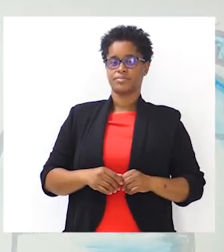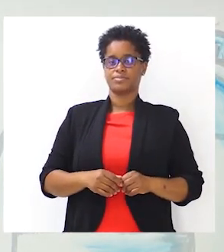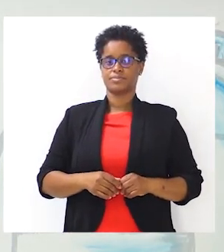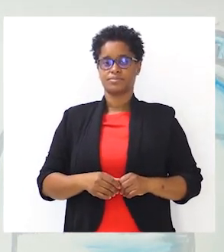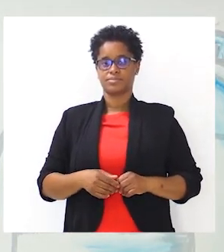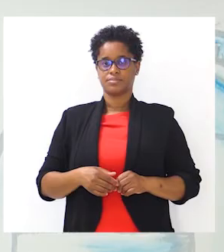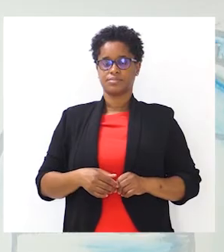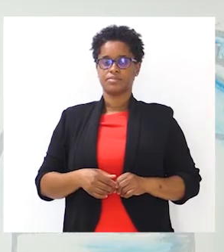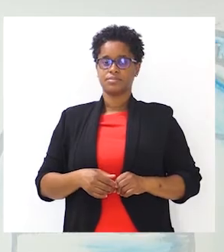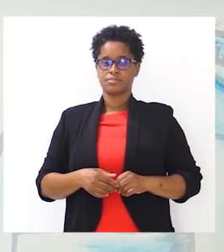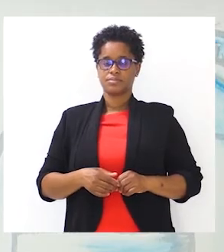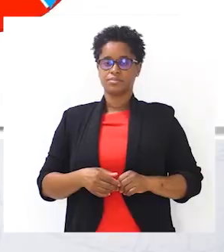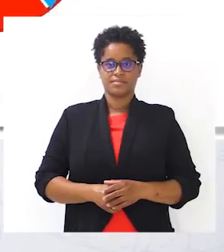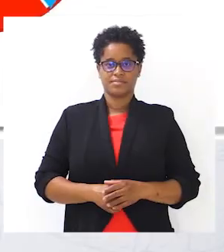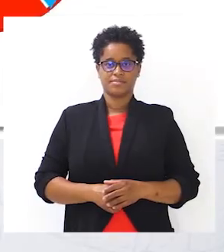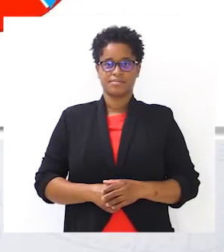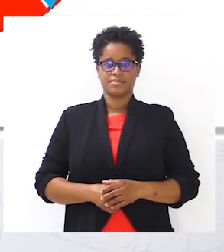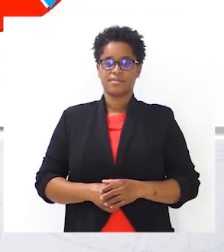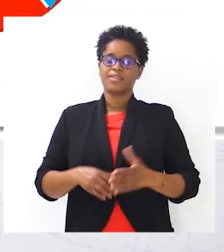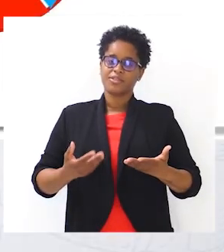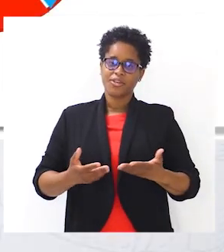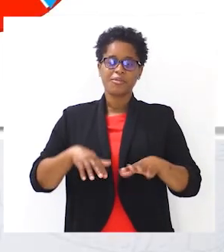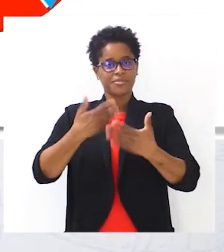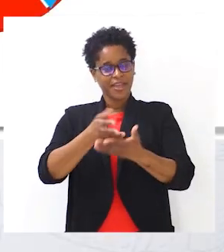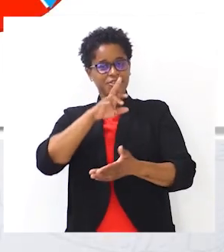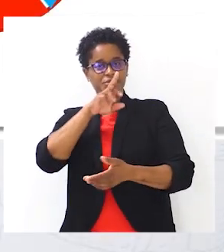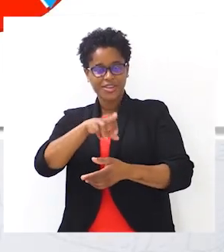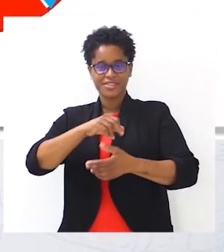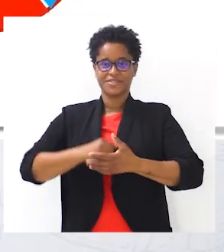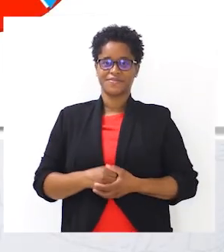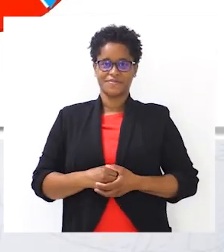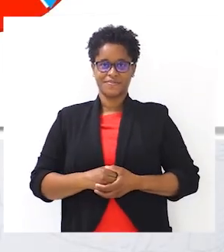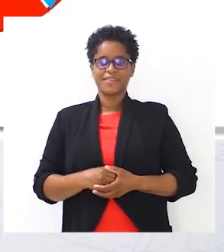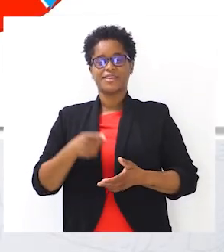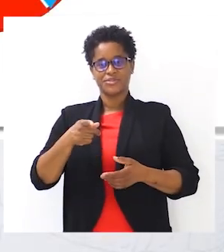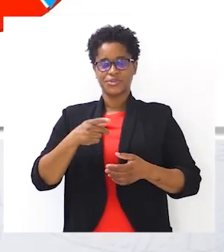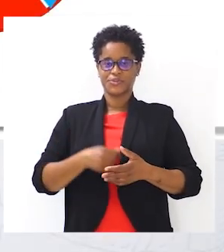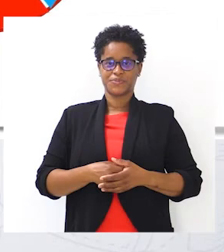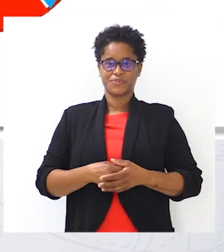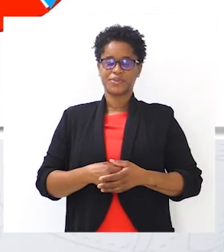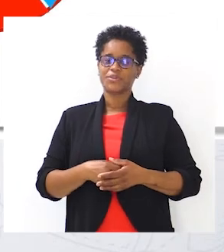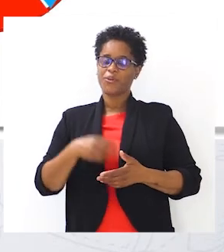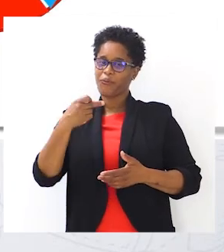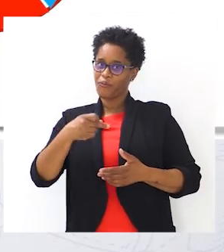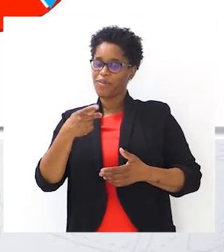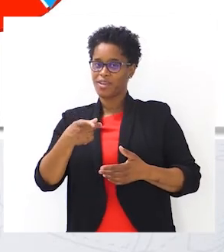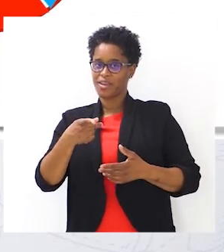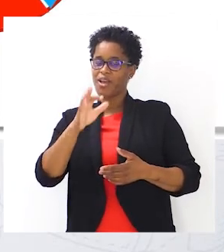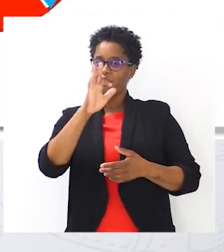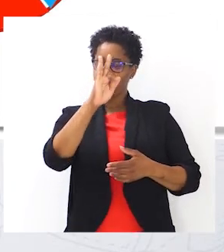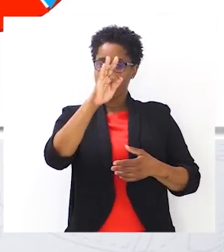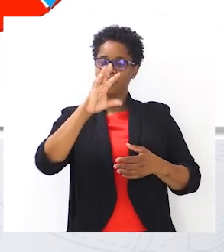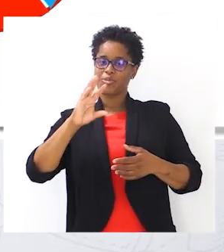numeradores, não é? Vamos dar a resposta? Isso. Sobrou